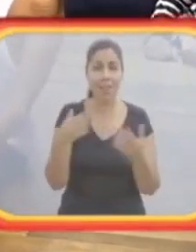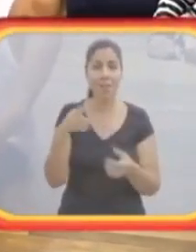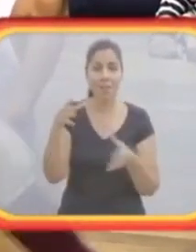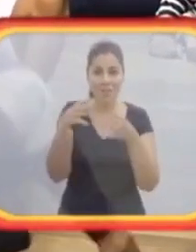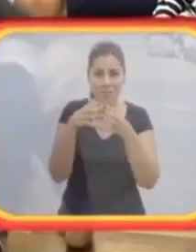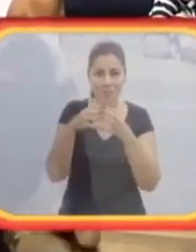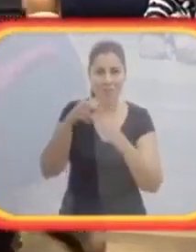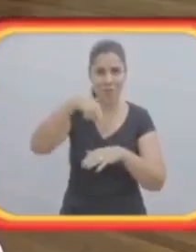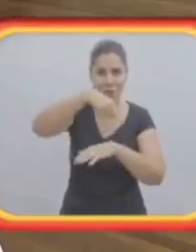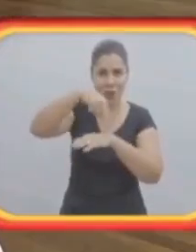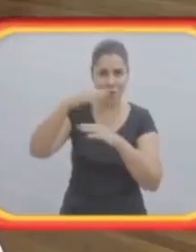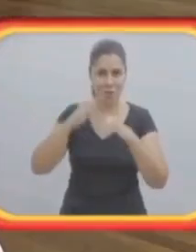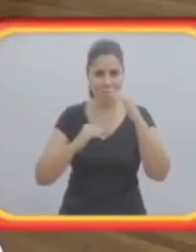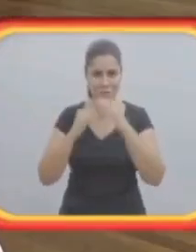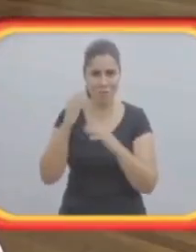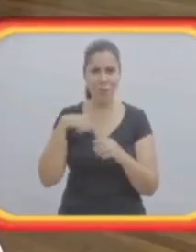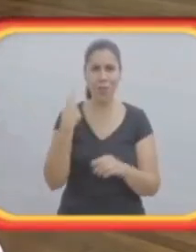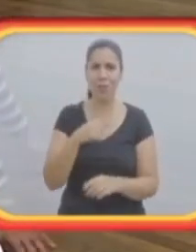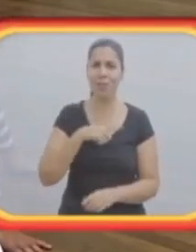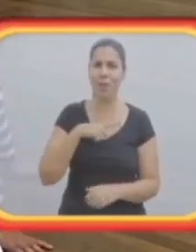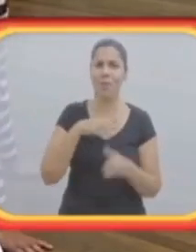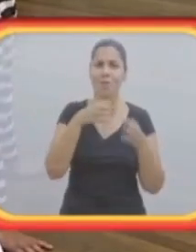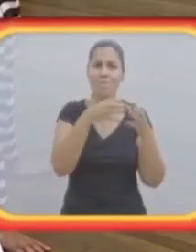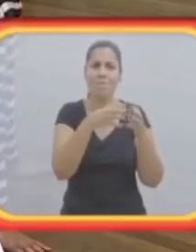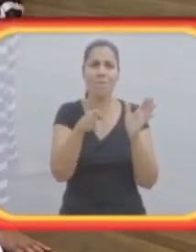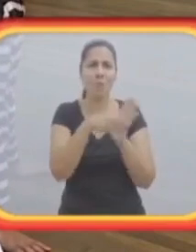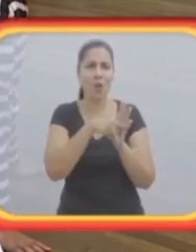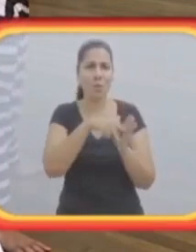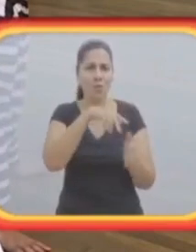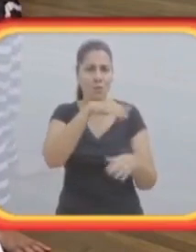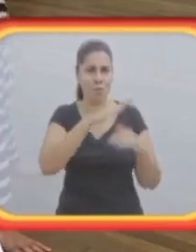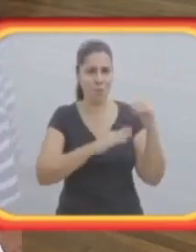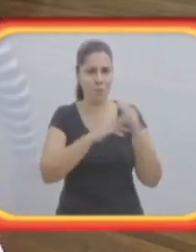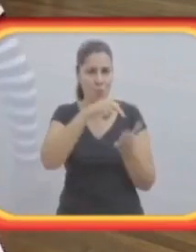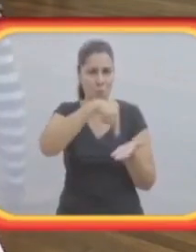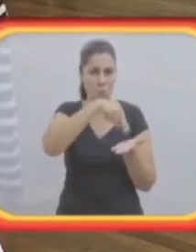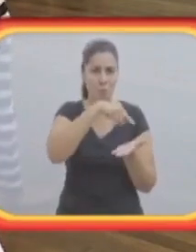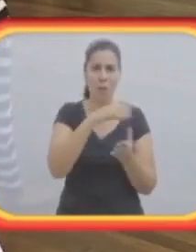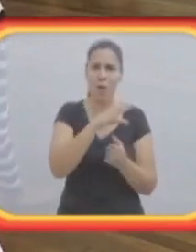intérprete criador, né? Que na verdade a gente